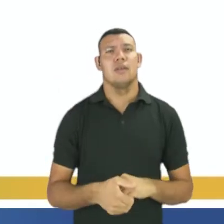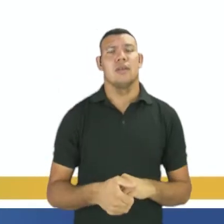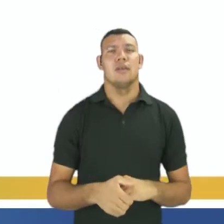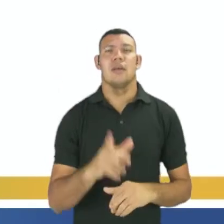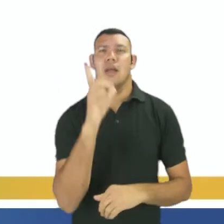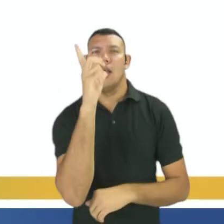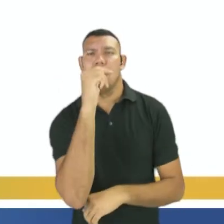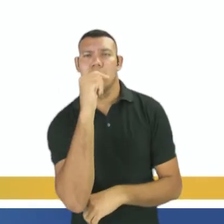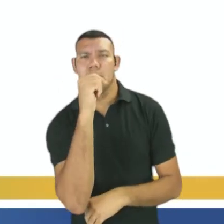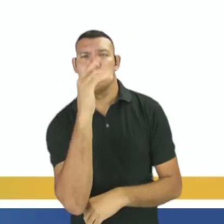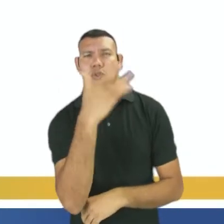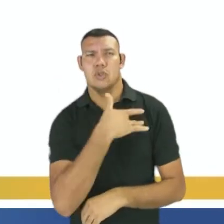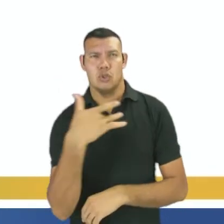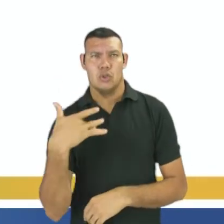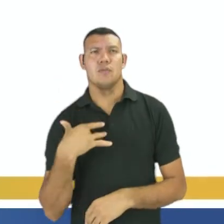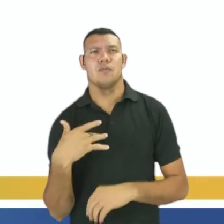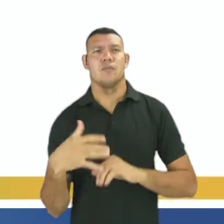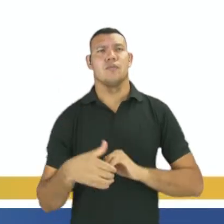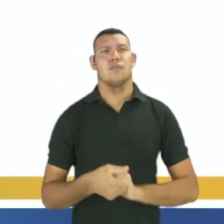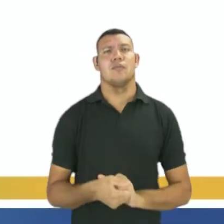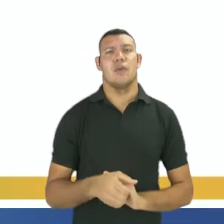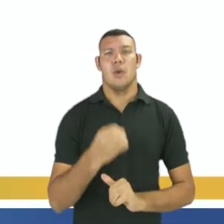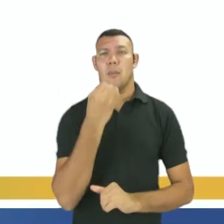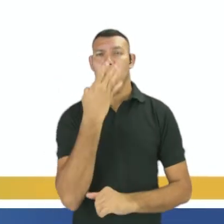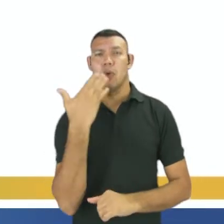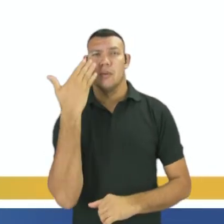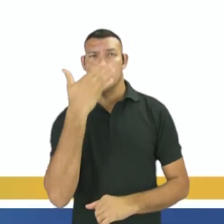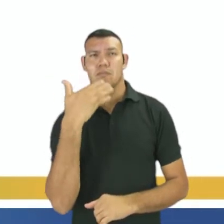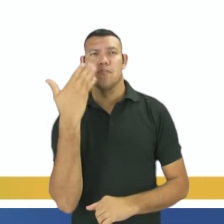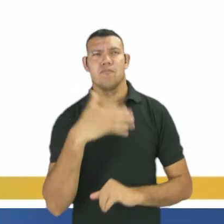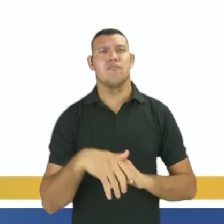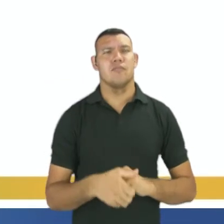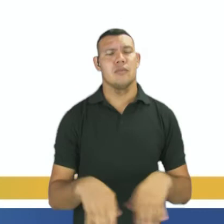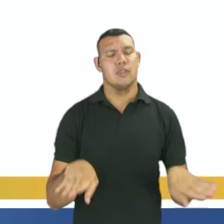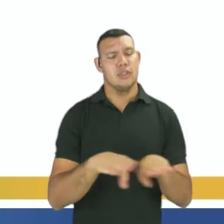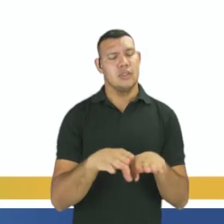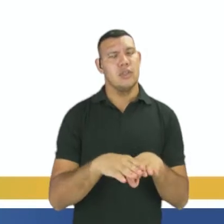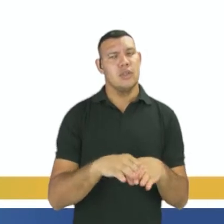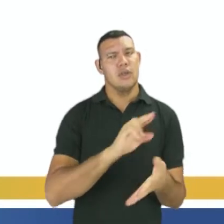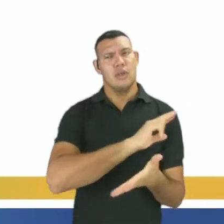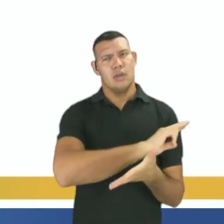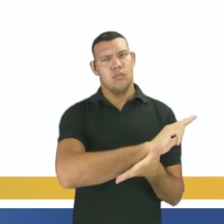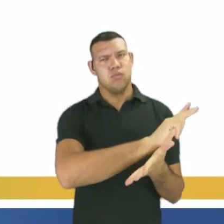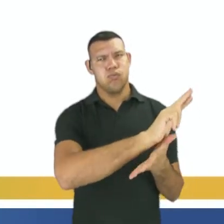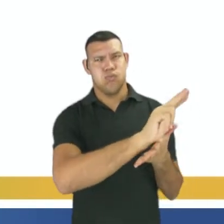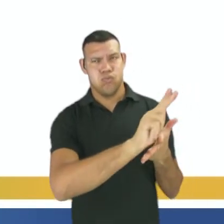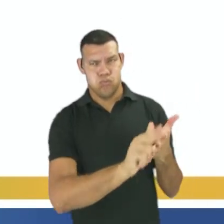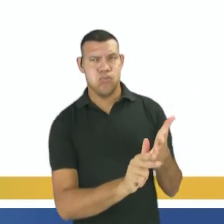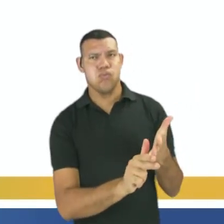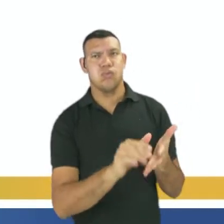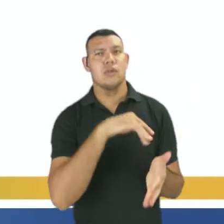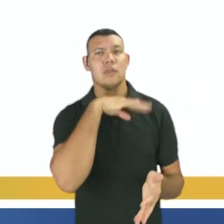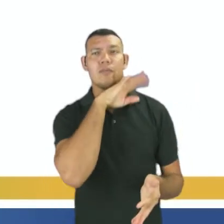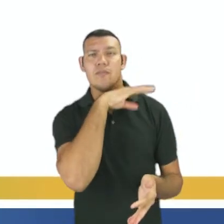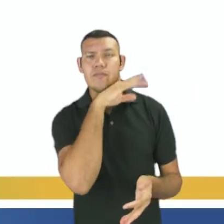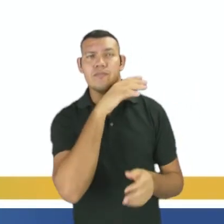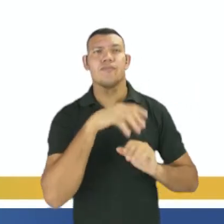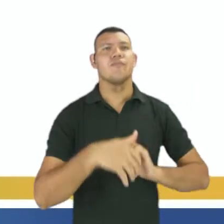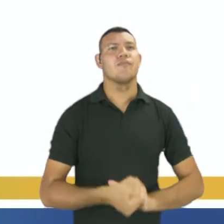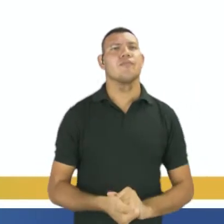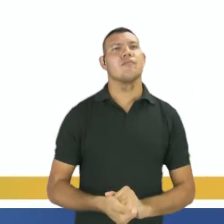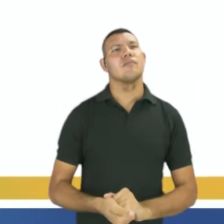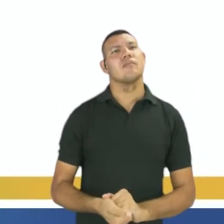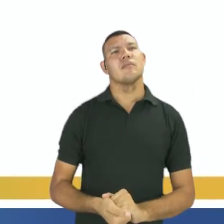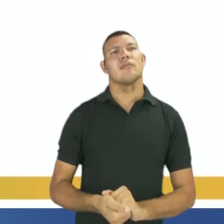e proteger a biodiversidade que existe nessa determinada região a Floresta Amazônica é considerada